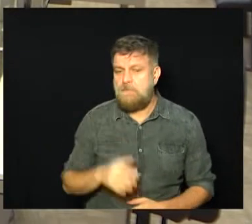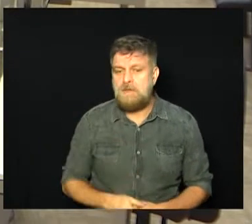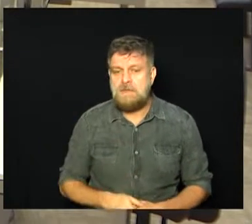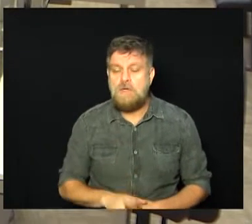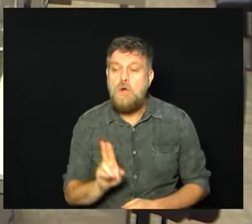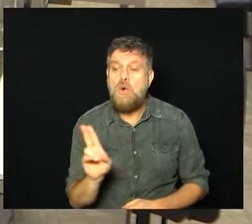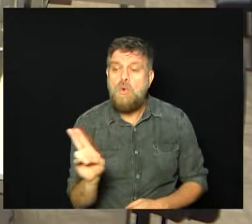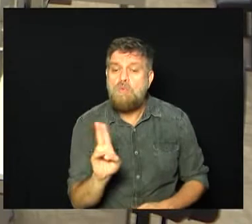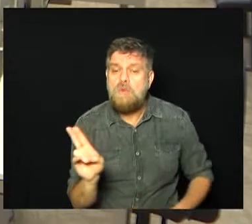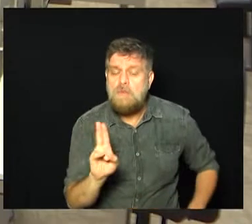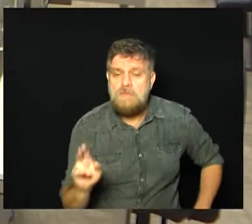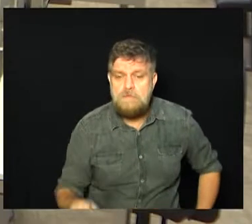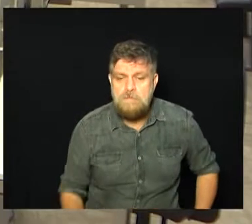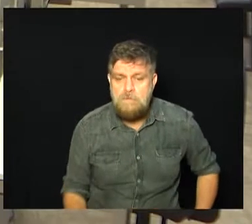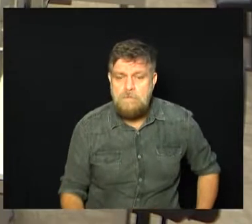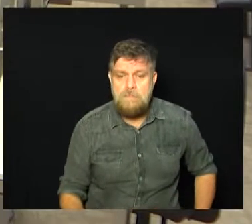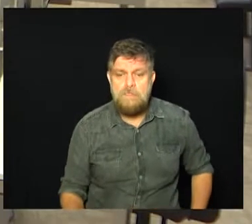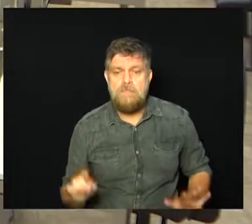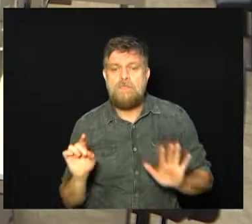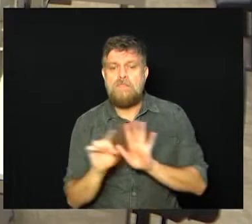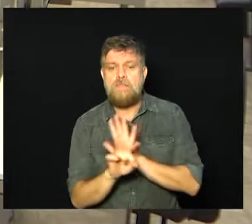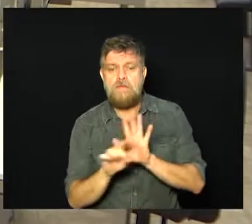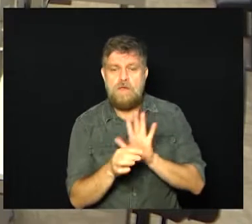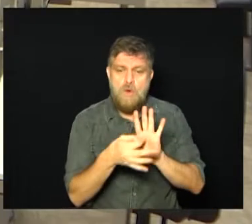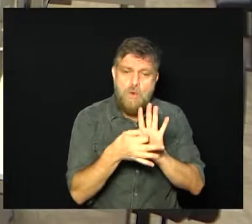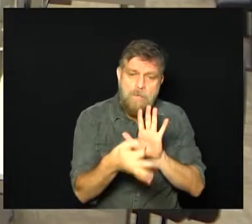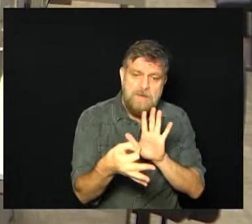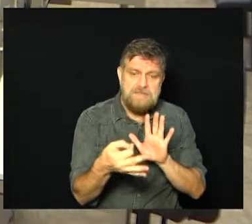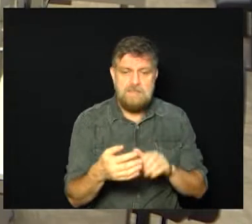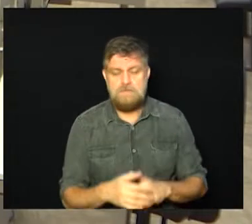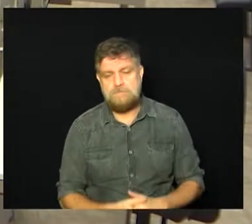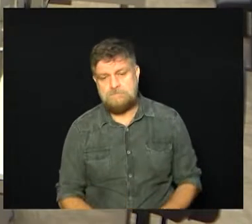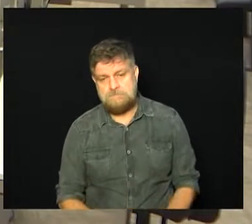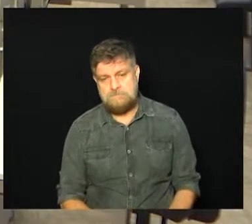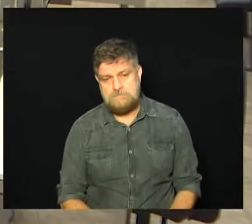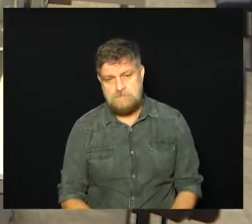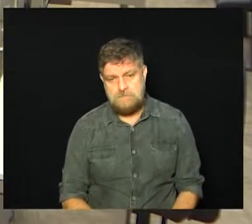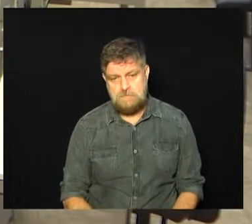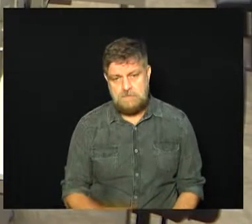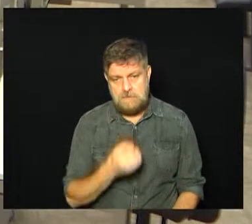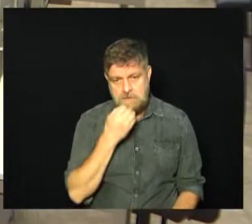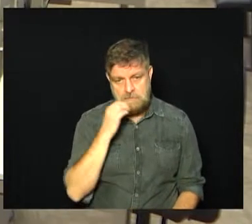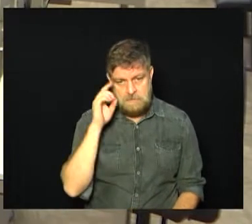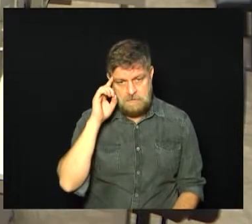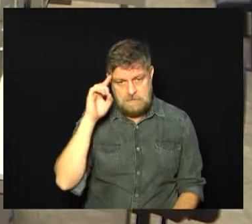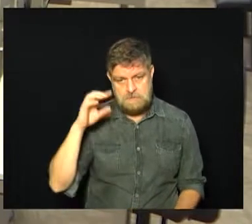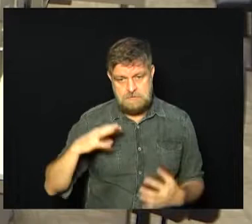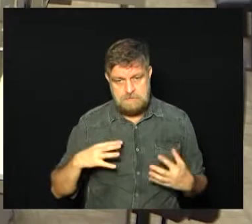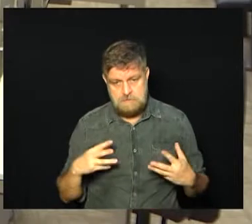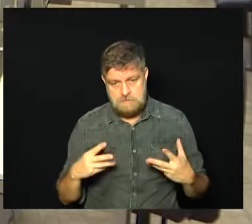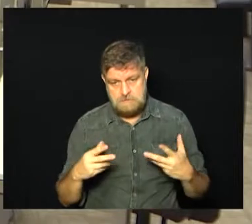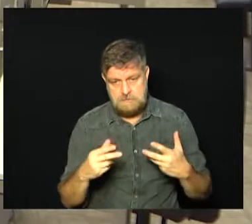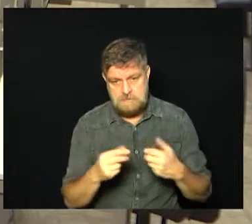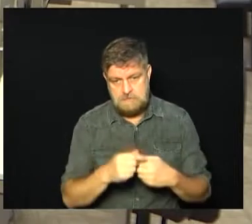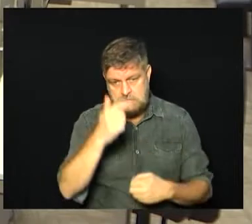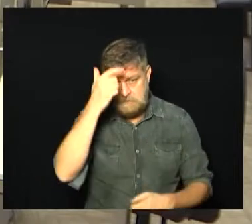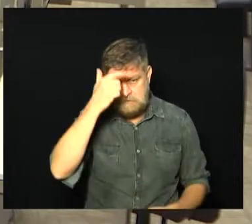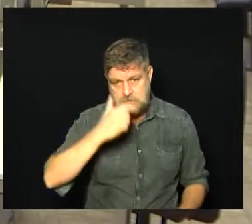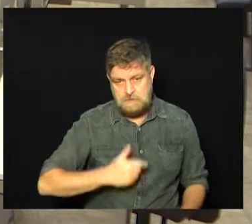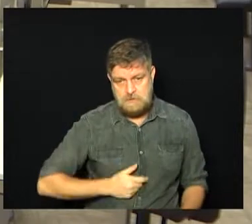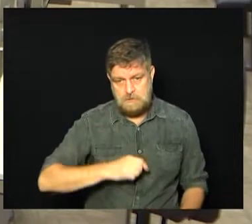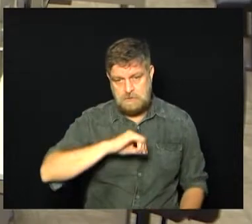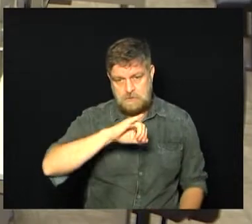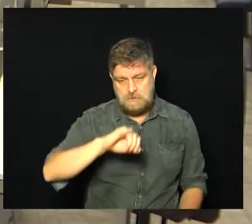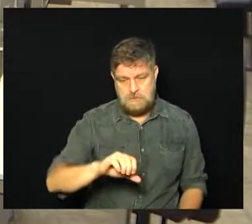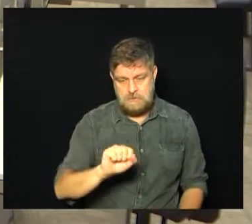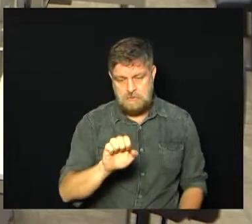identificar e fazer a sua observação ou questionamento. Bom dia a todos. Meu nome é José Renato. Eu sou do